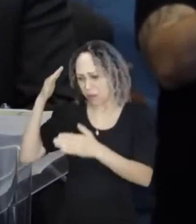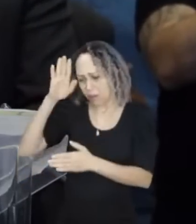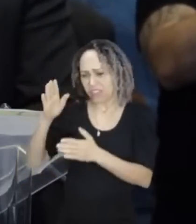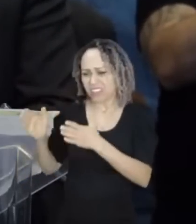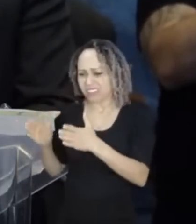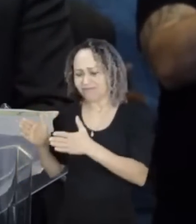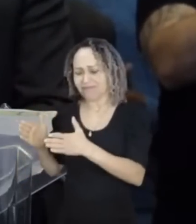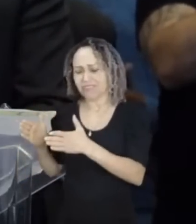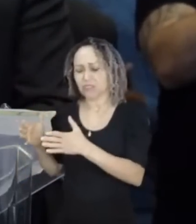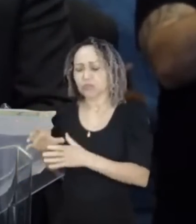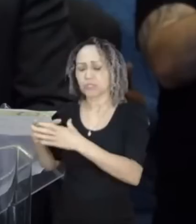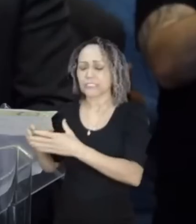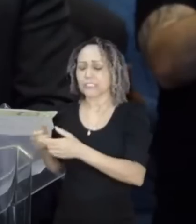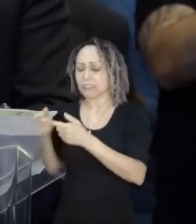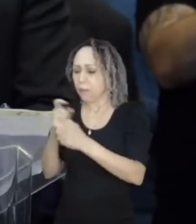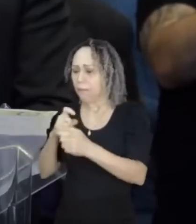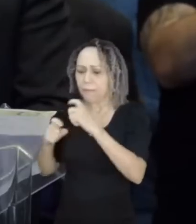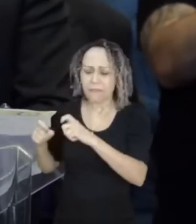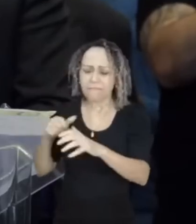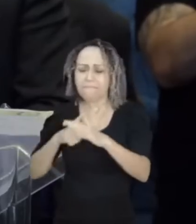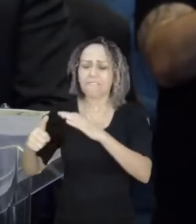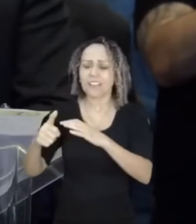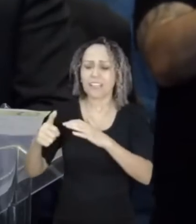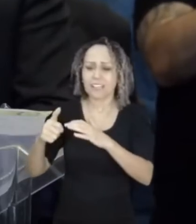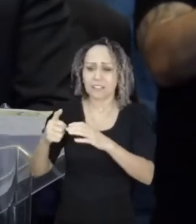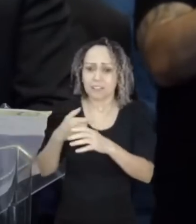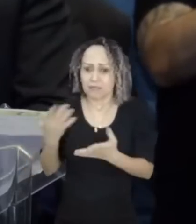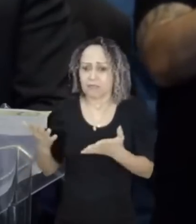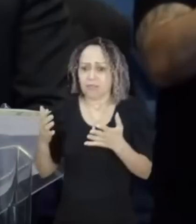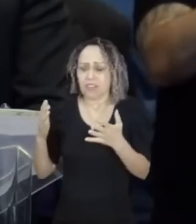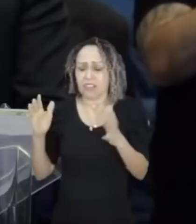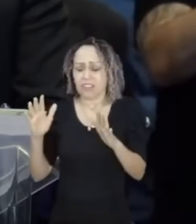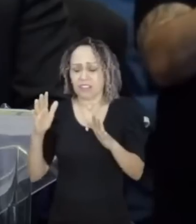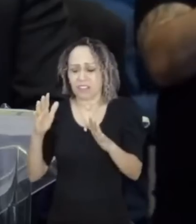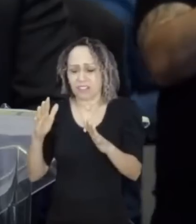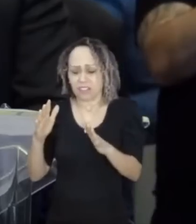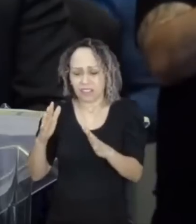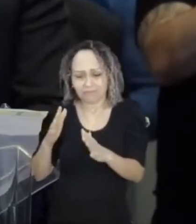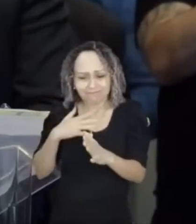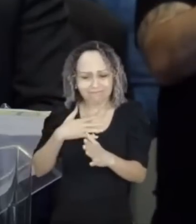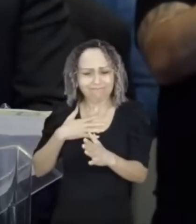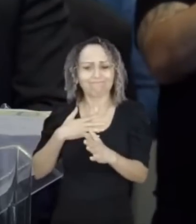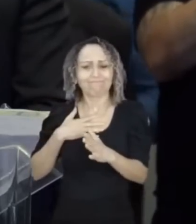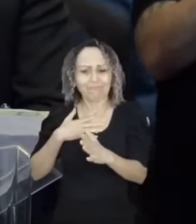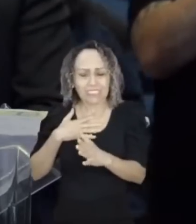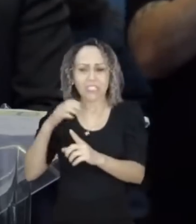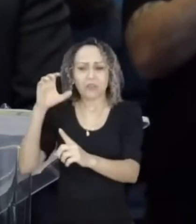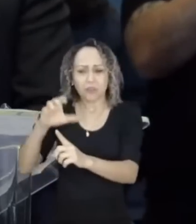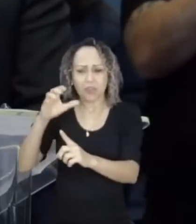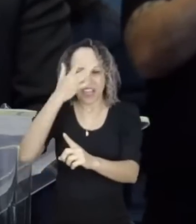do apoio a uma candidatura que justamente mais as defende. Por isso, senti a necessidade de reafirmar